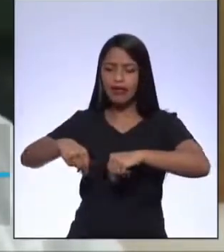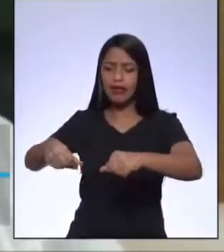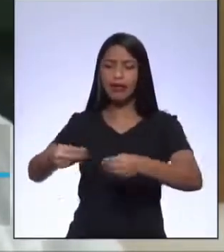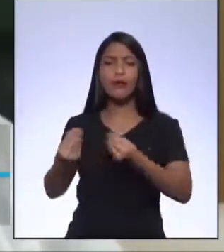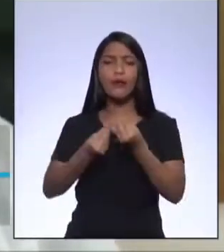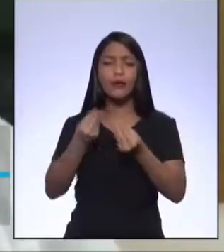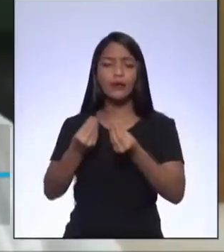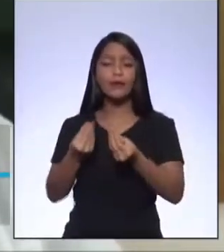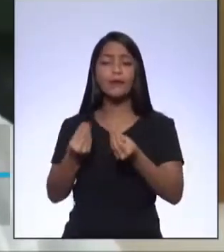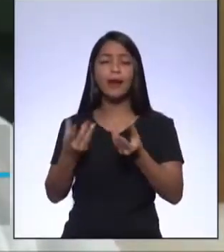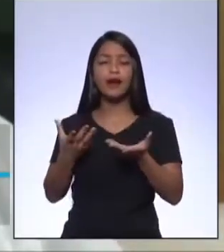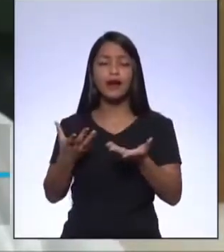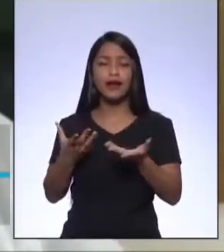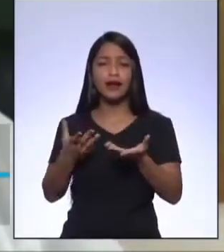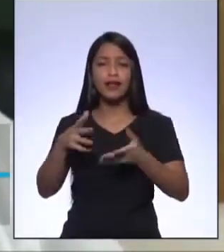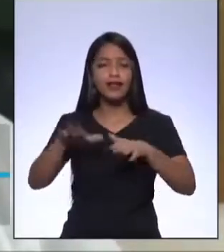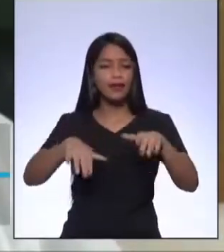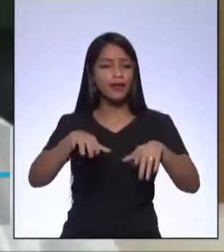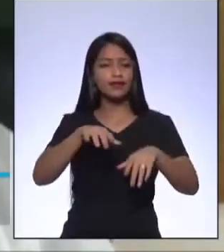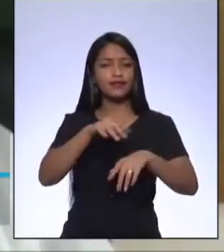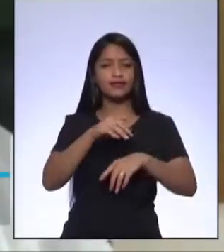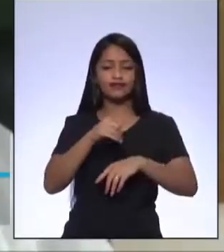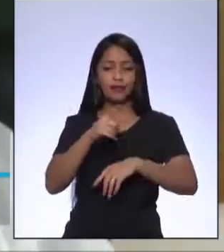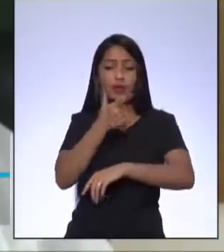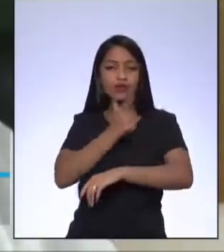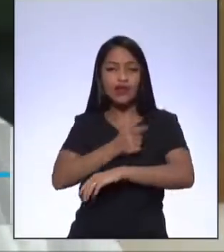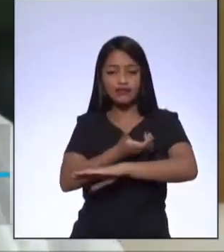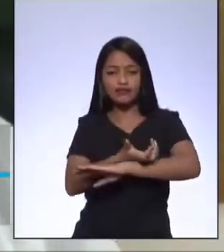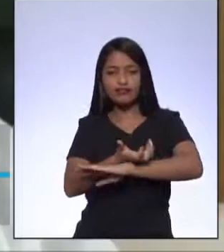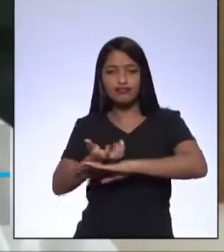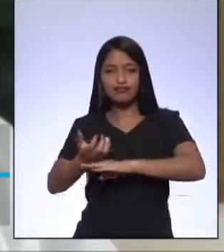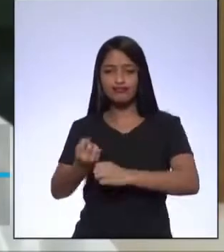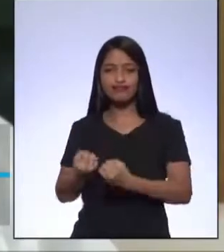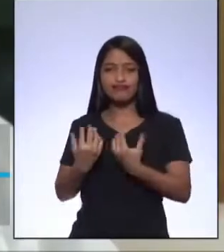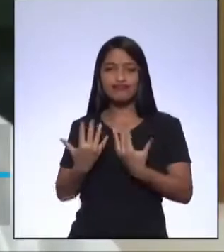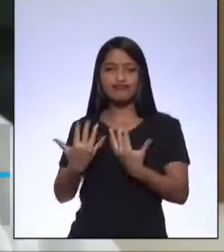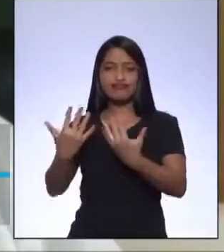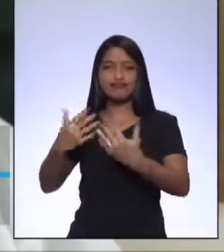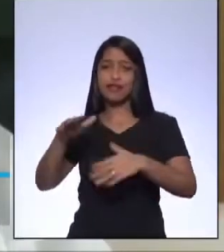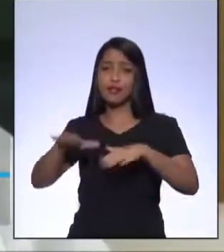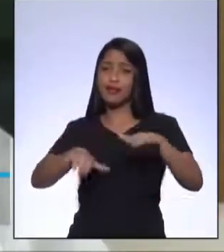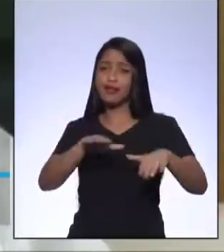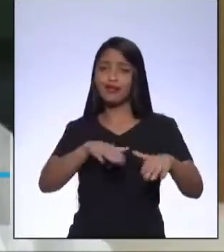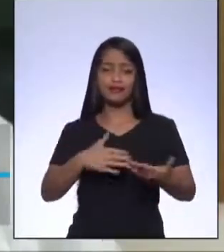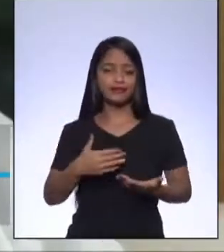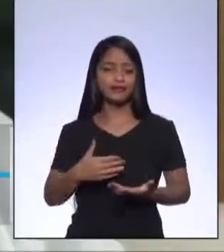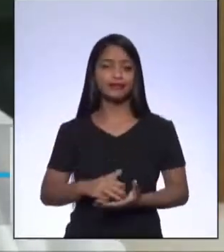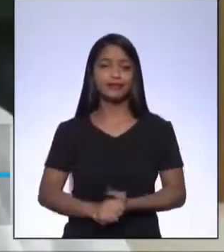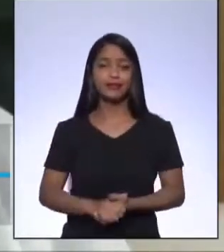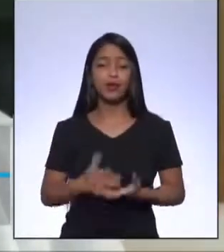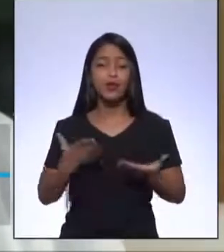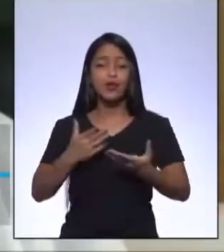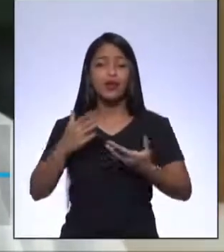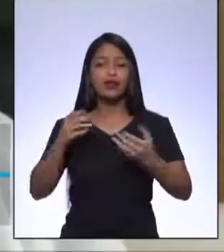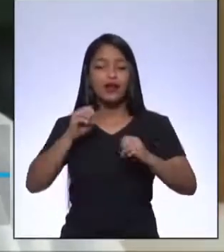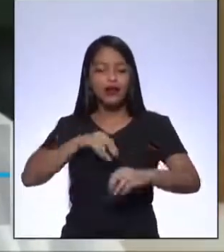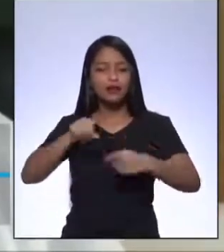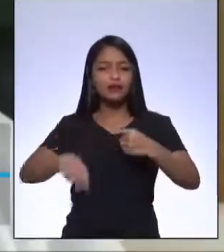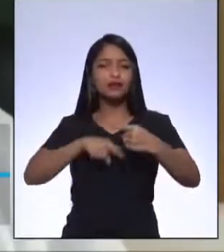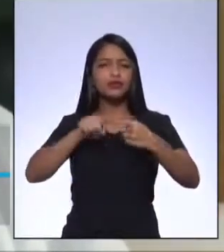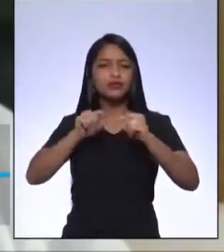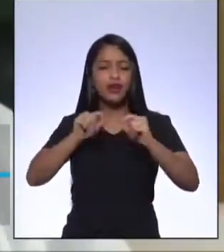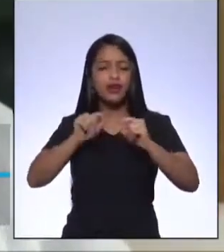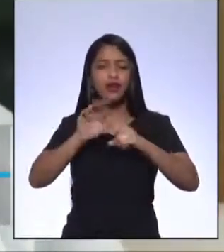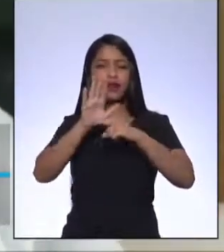para poder determinada vegetação crescer ali ou não. Então, hoje, o objetivo principal da aula é esse, que